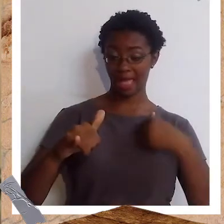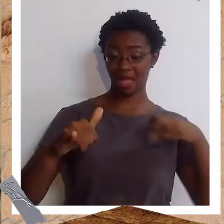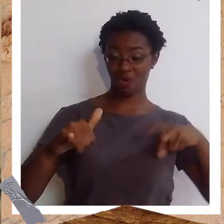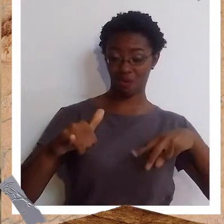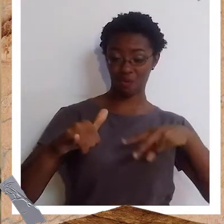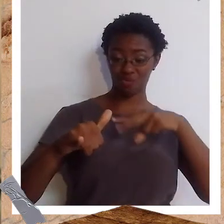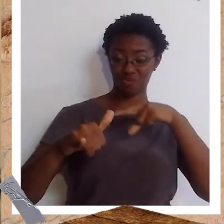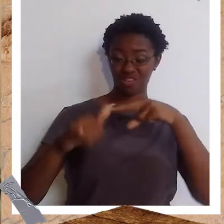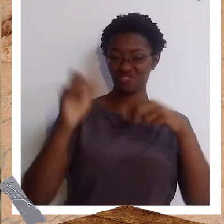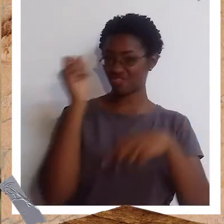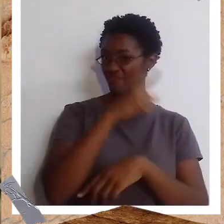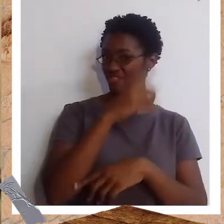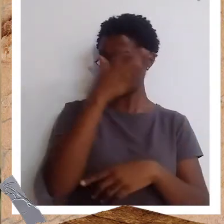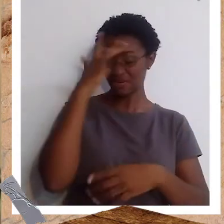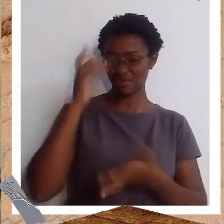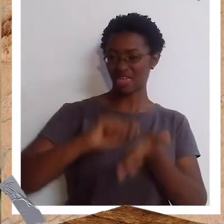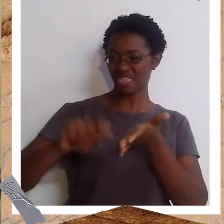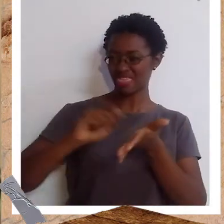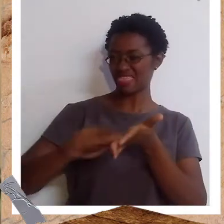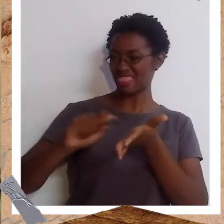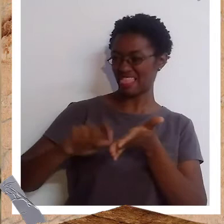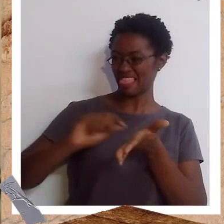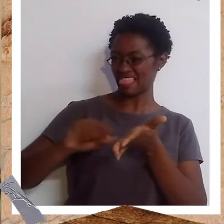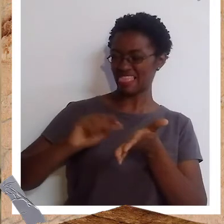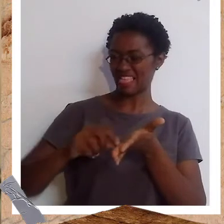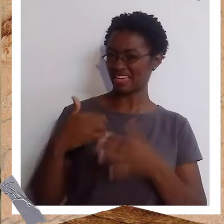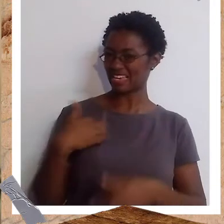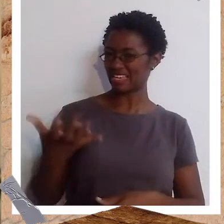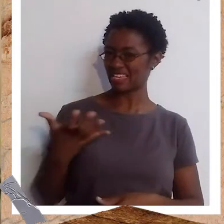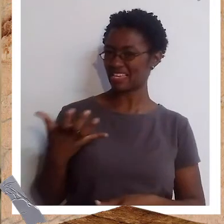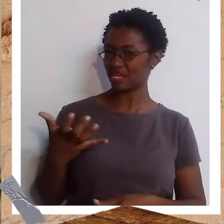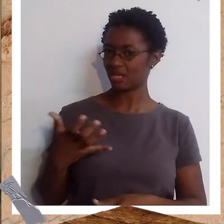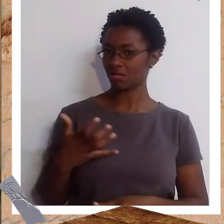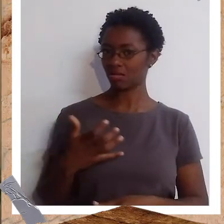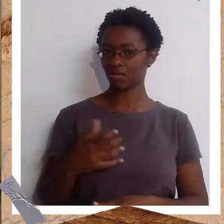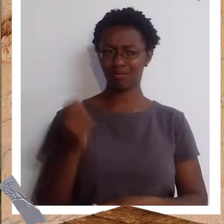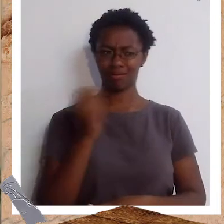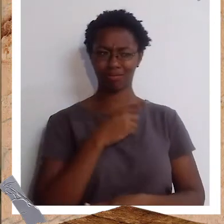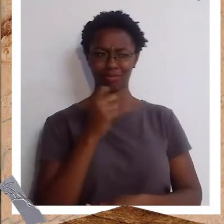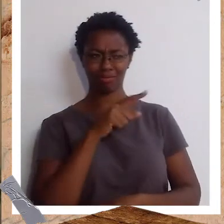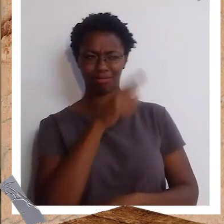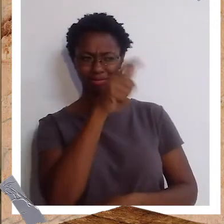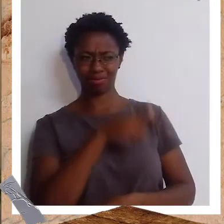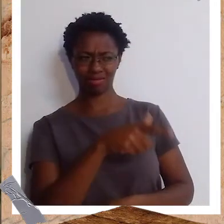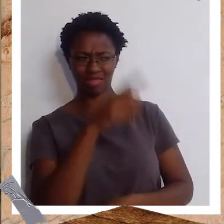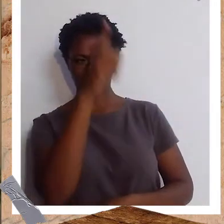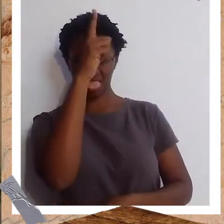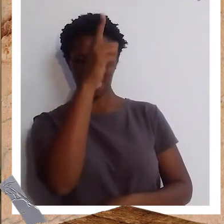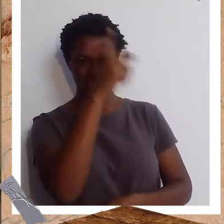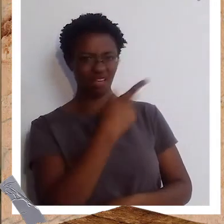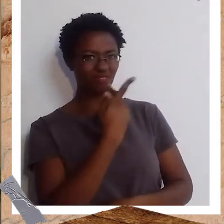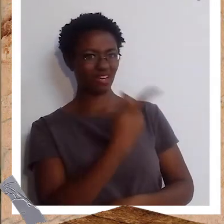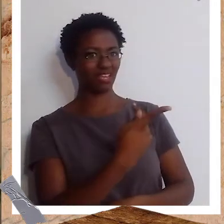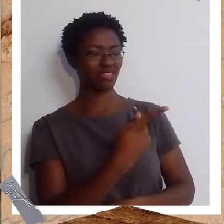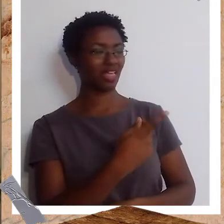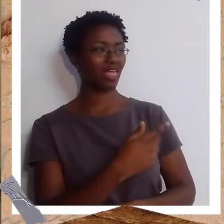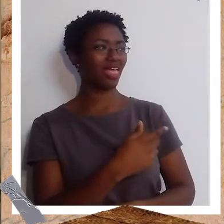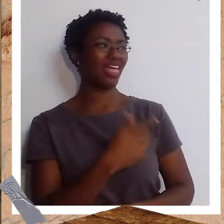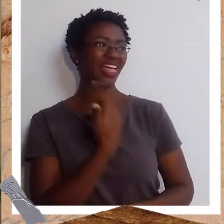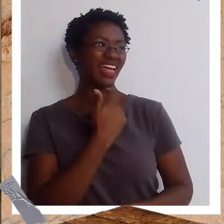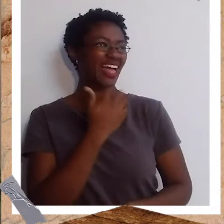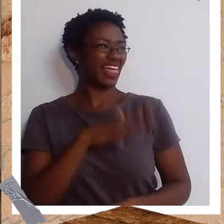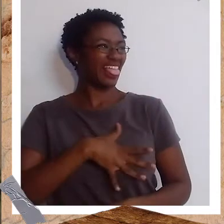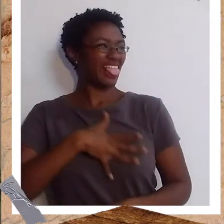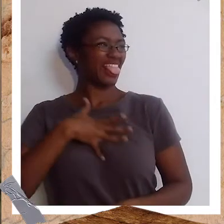queriam autógrafos. Achei graça, ouvindo um senhor falando em alemão. Vamos ter a honra de ter uma negrita no avião.